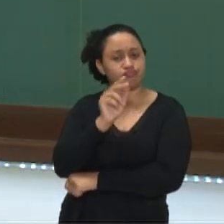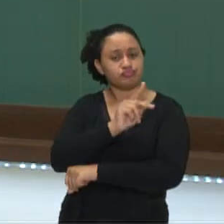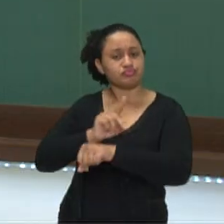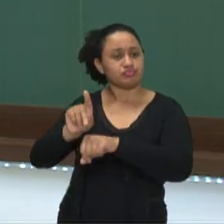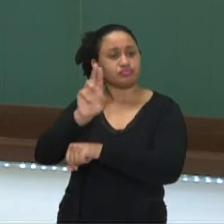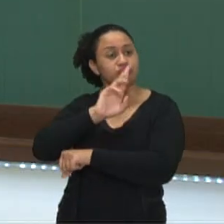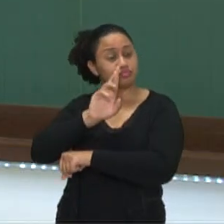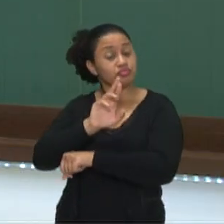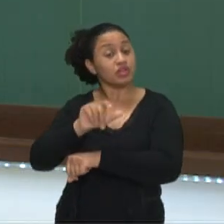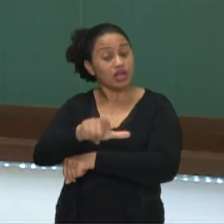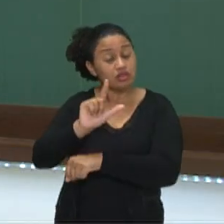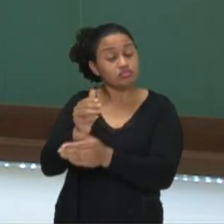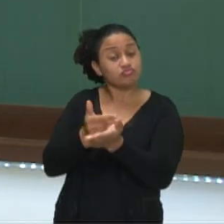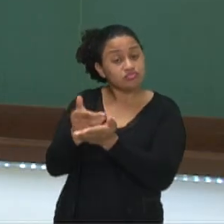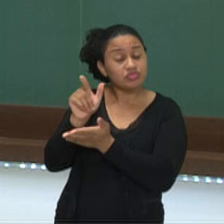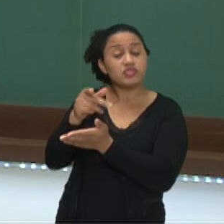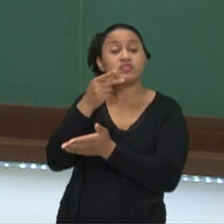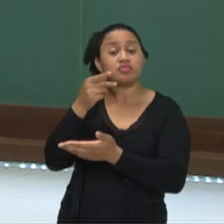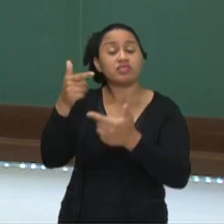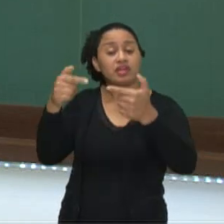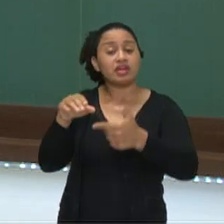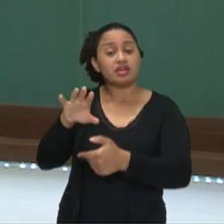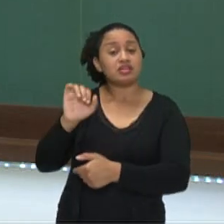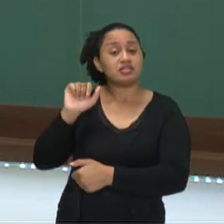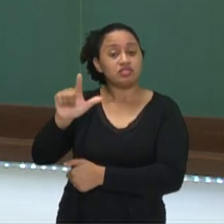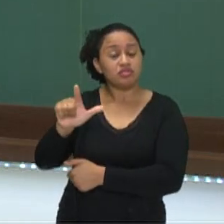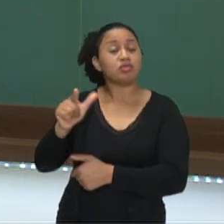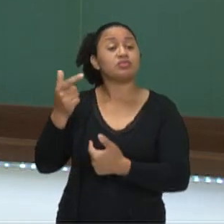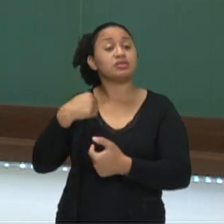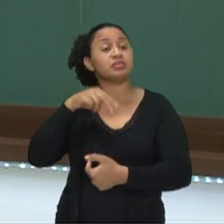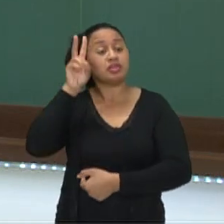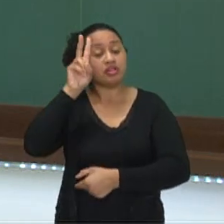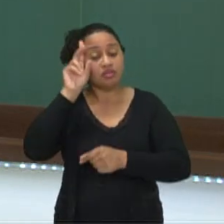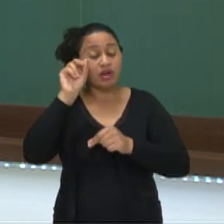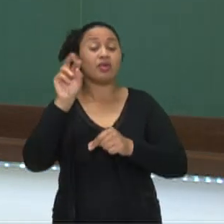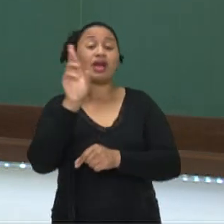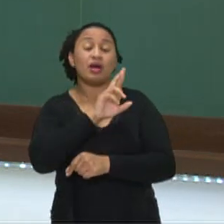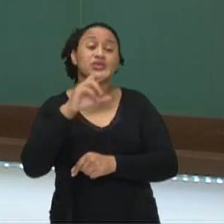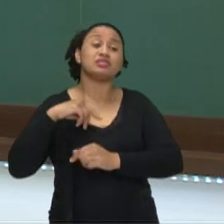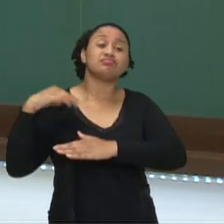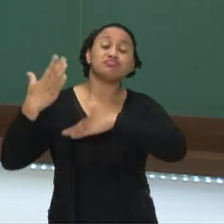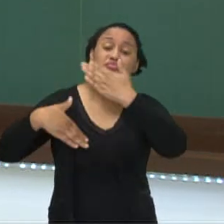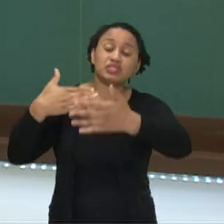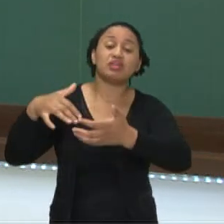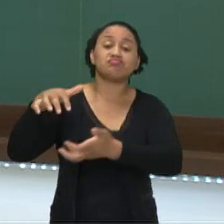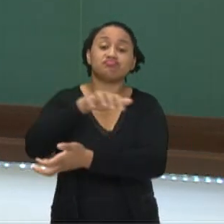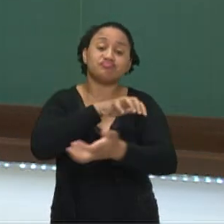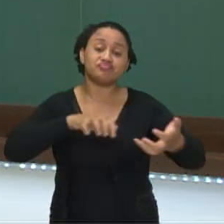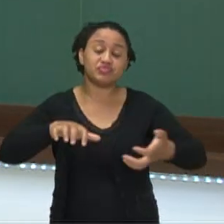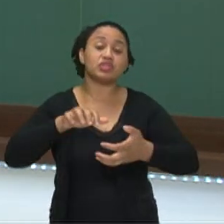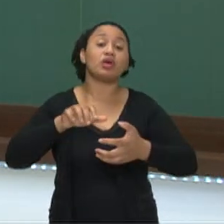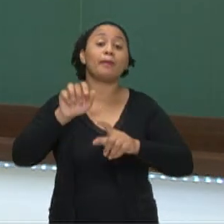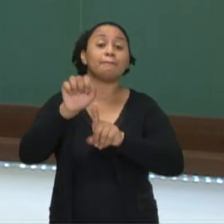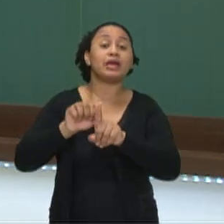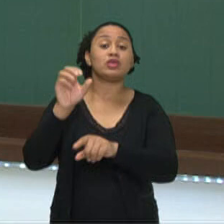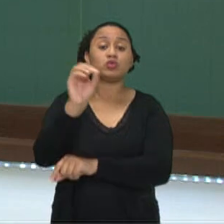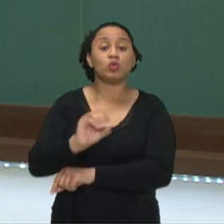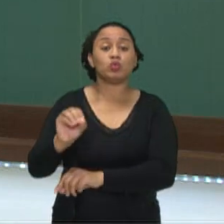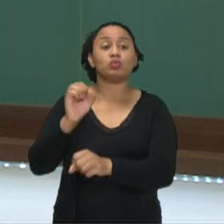antes de falarmos dessa guerra civil, precisamos lembrar que a Rússia passou por um processo de revolução em outubro